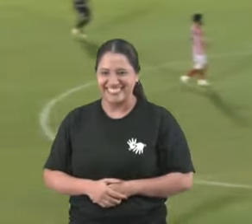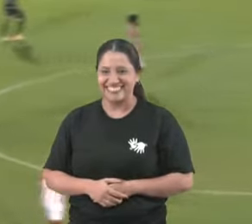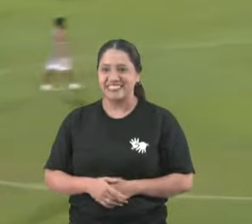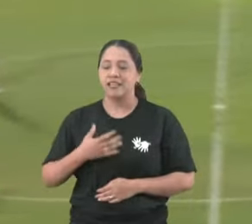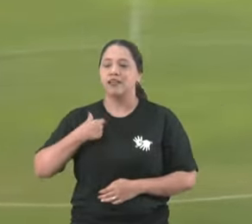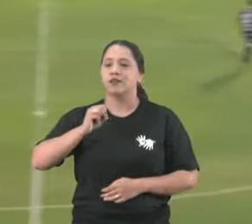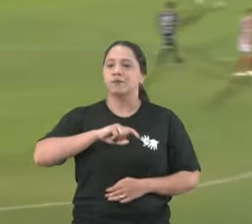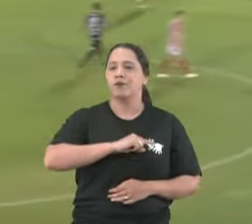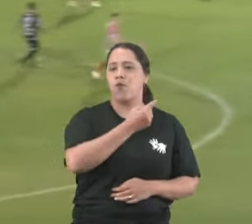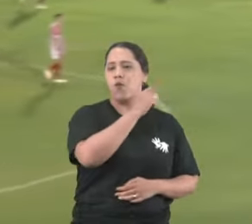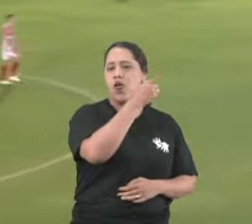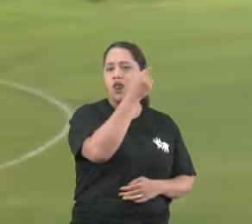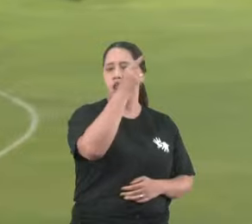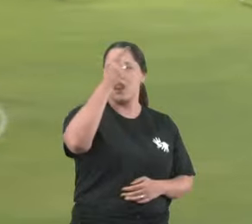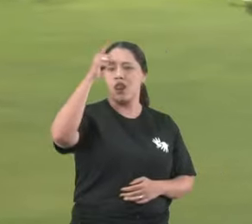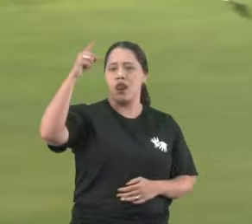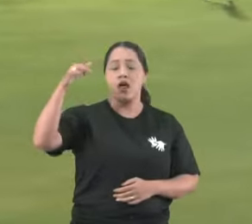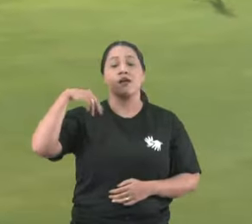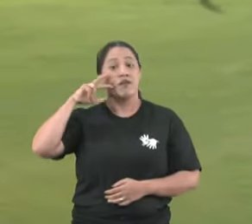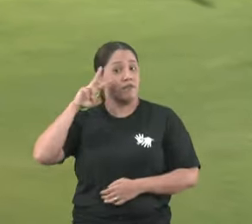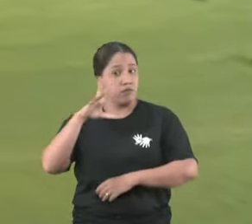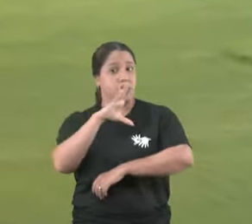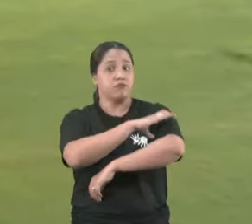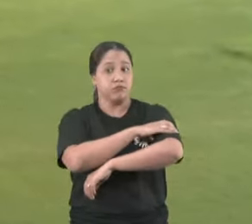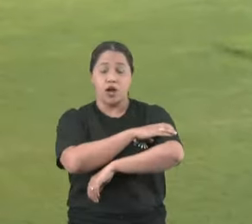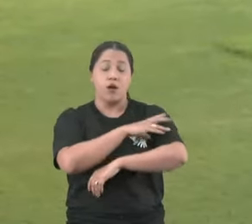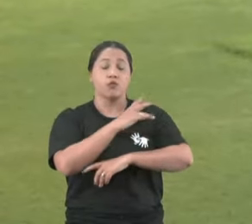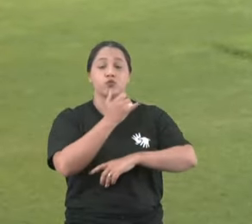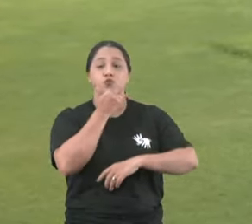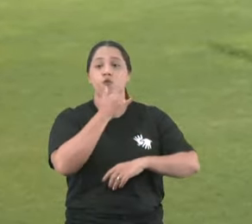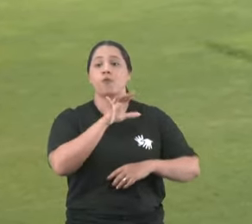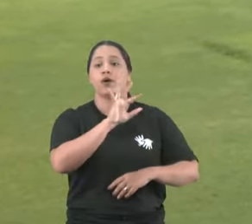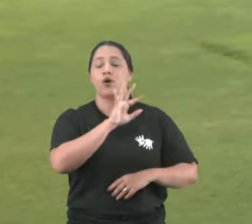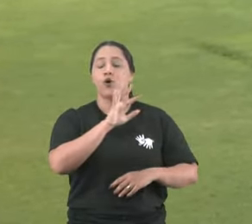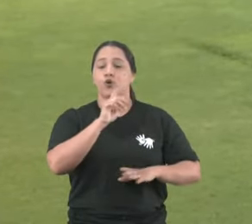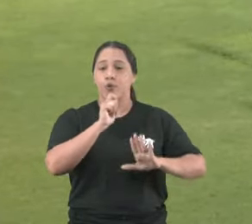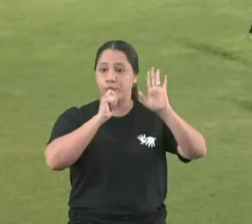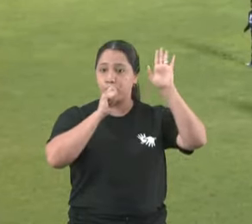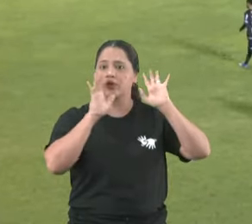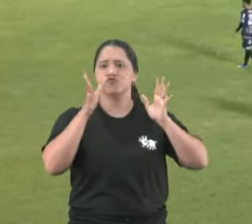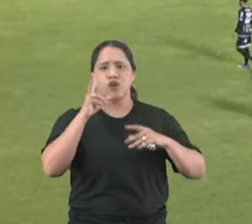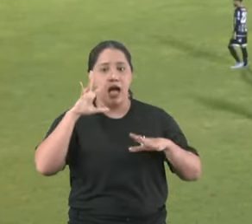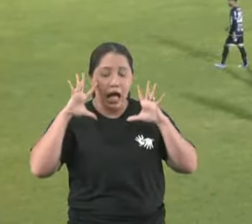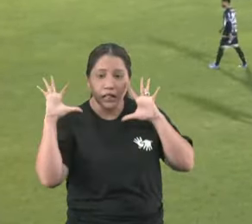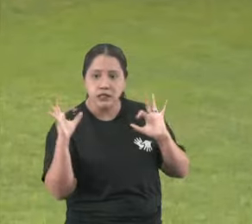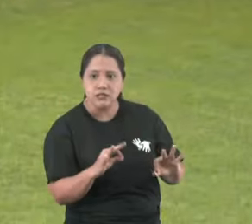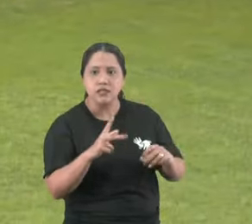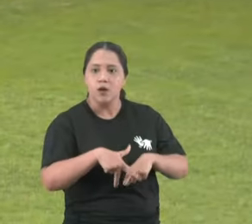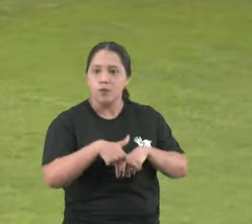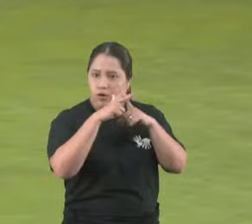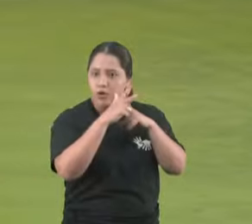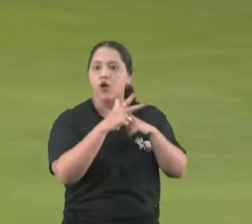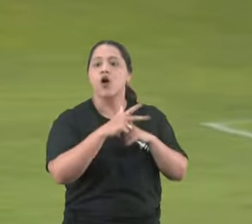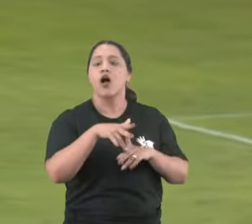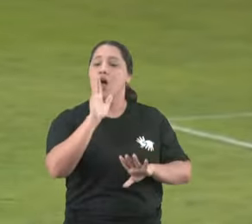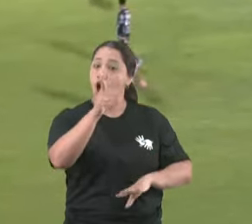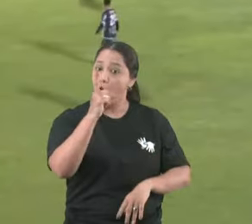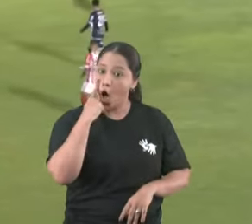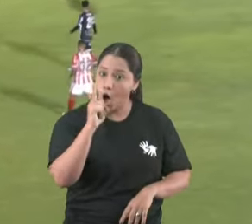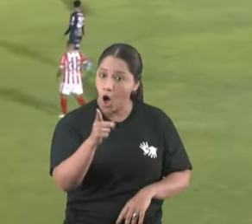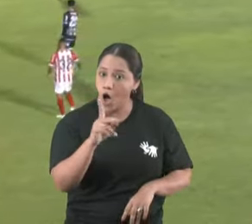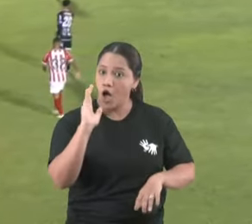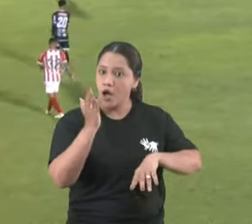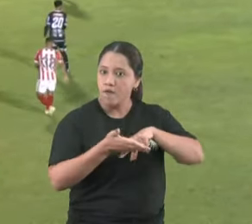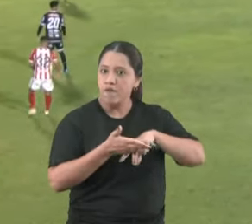E o Wagner mostra que está atento a esse tipo de lance, né? A segunda vez que ele faz a correção, marca a falta,